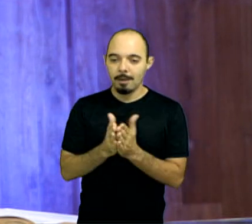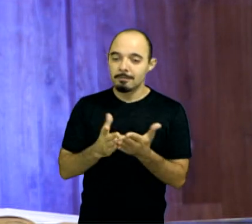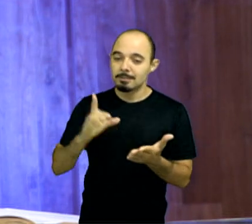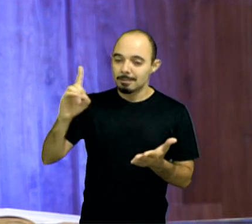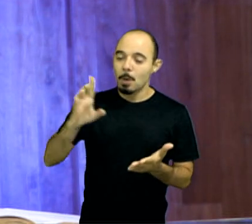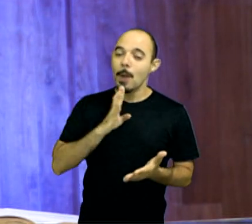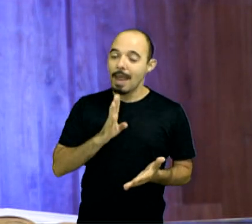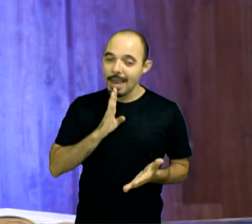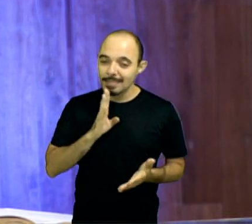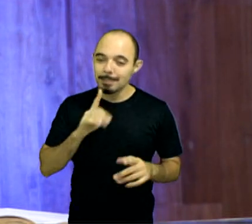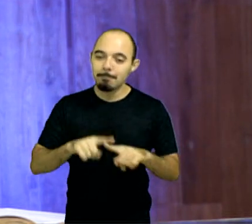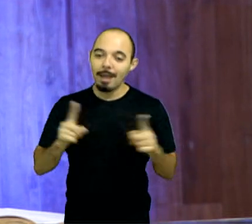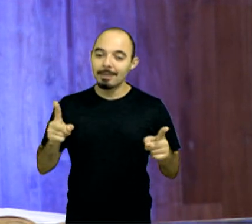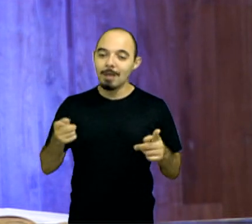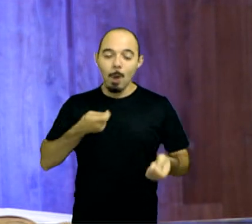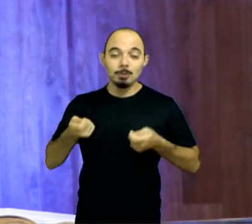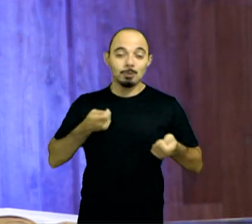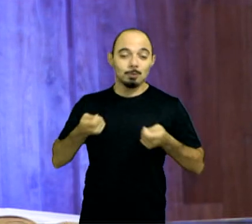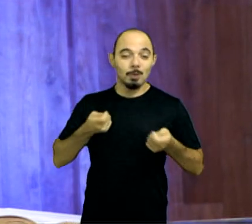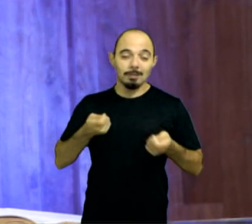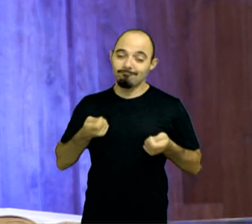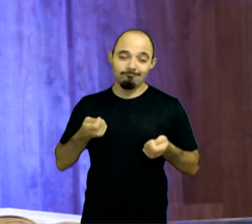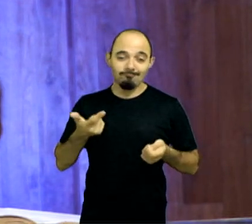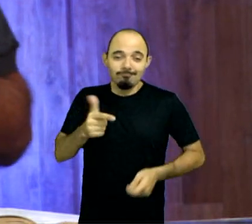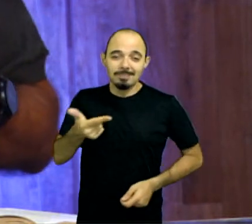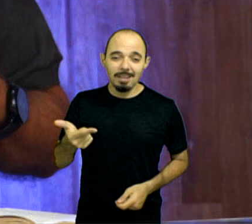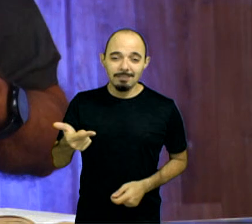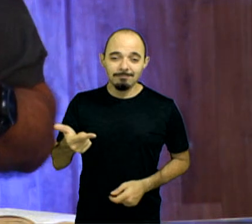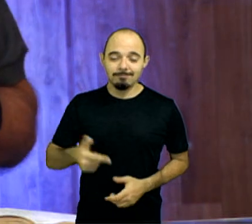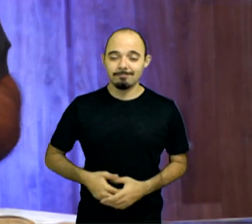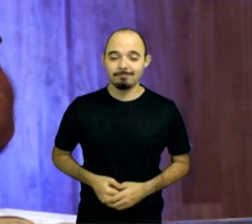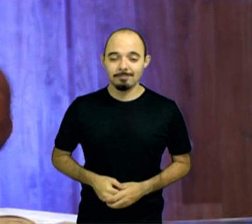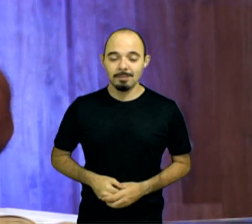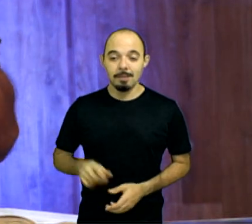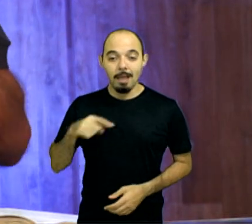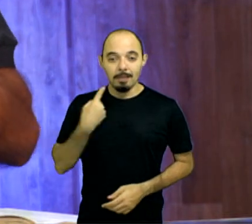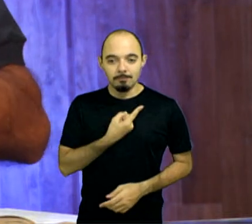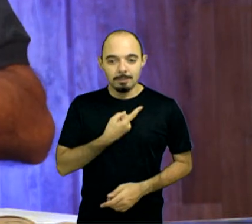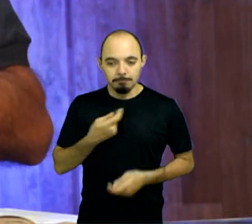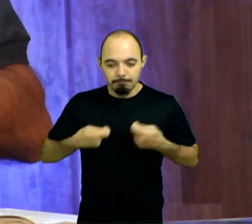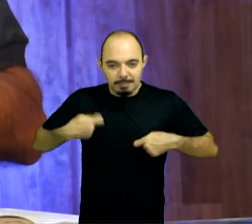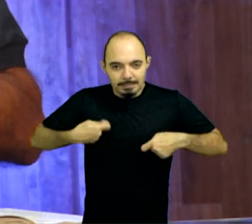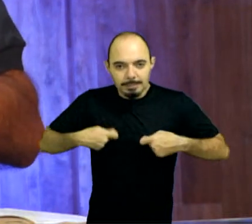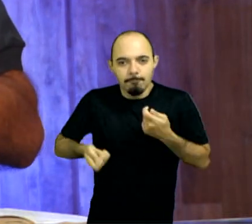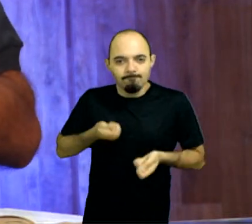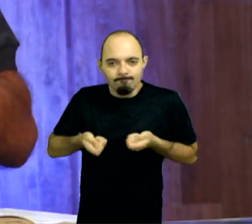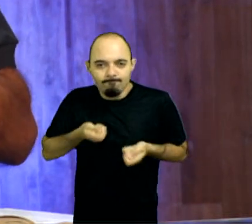um freio. Tem hora que você tem que dar um freio para você mesmo.